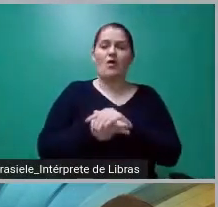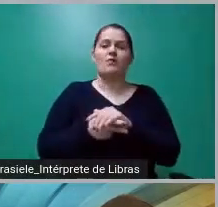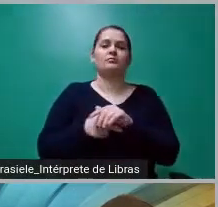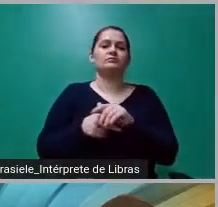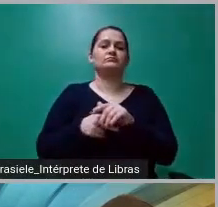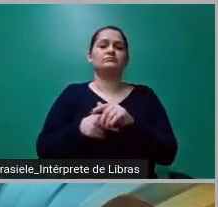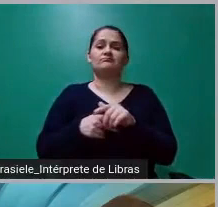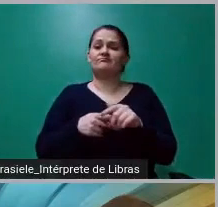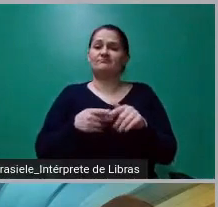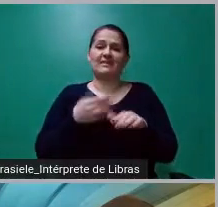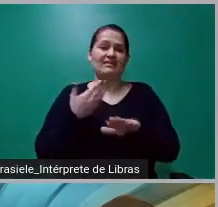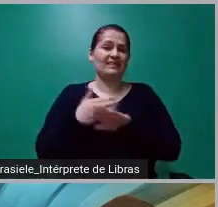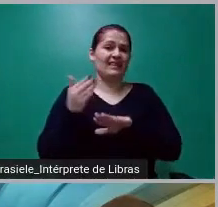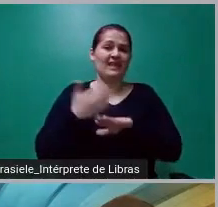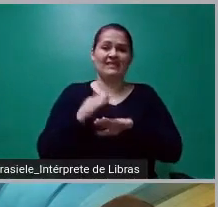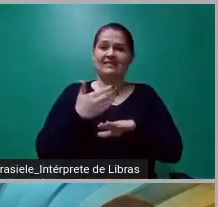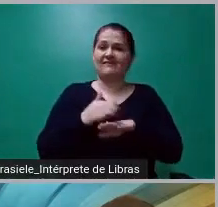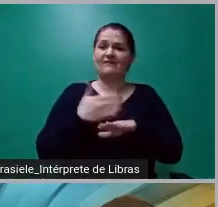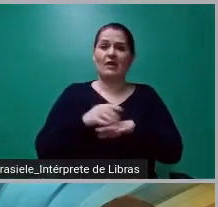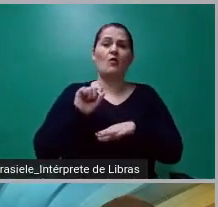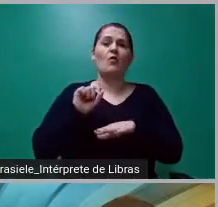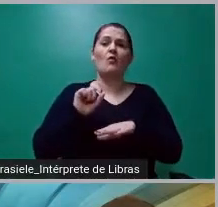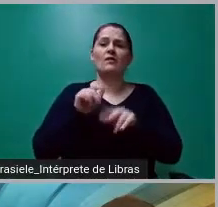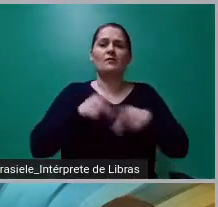que o povo pensa que é uma dívida.